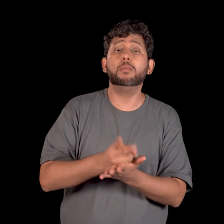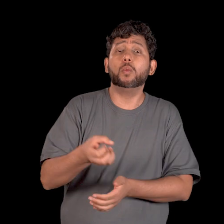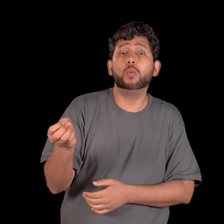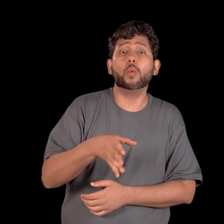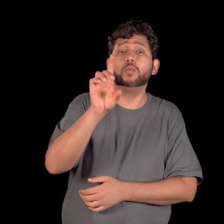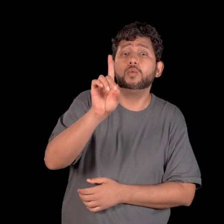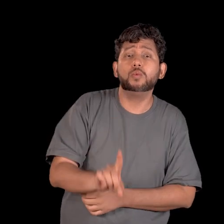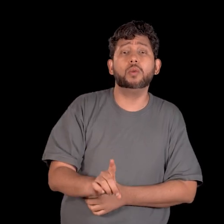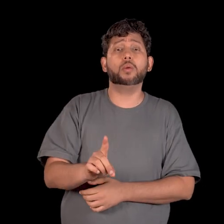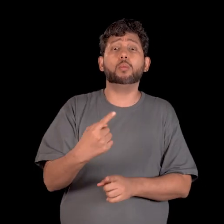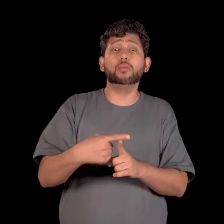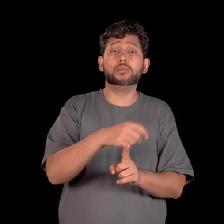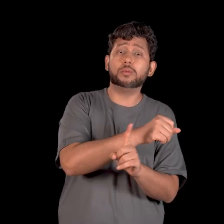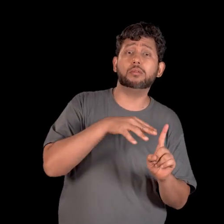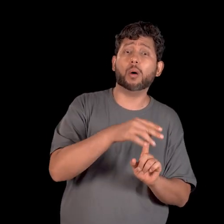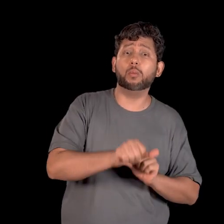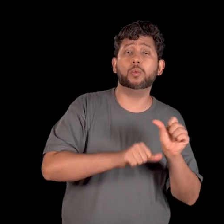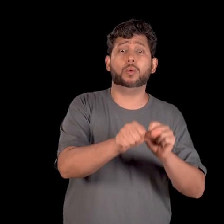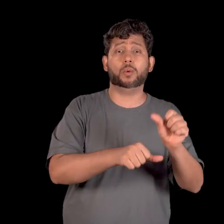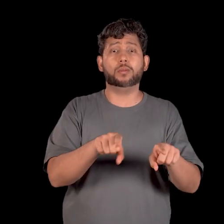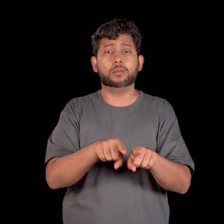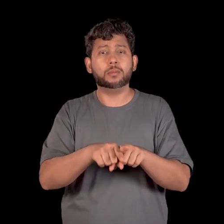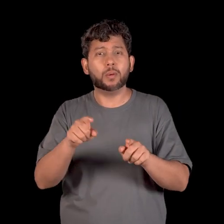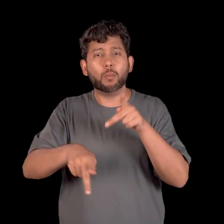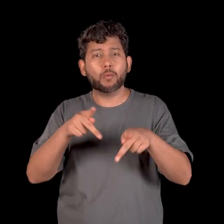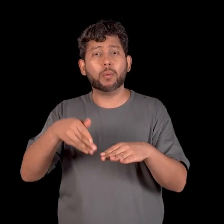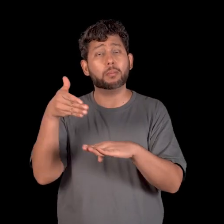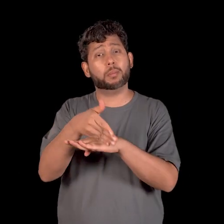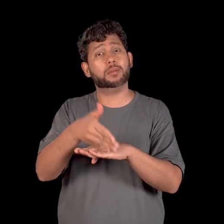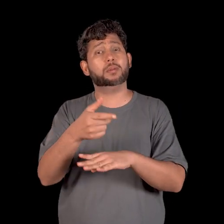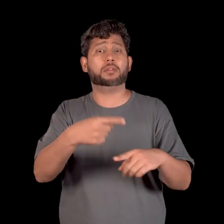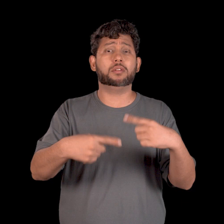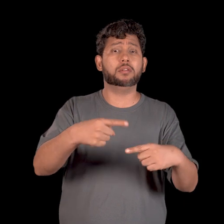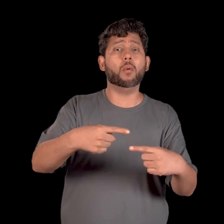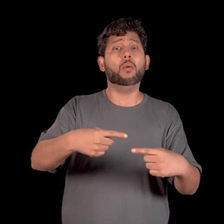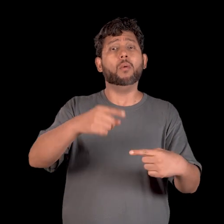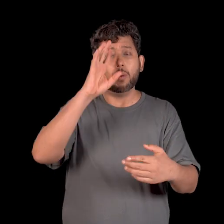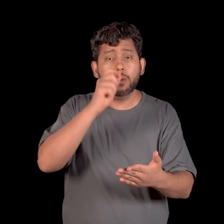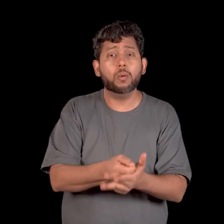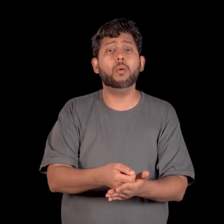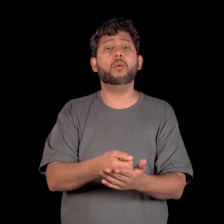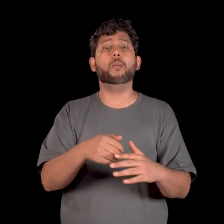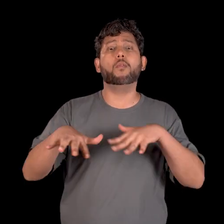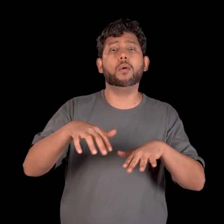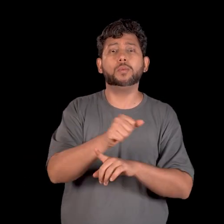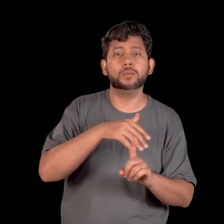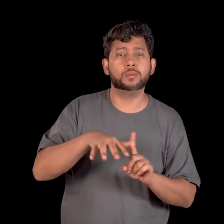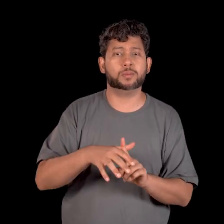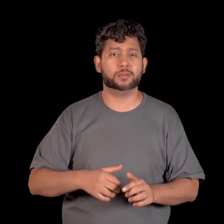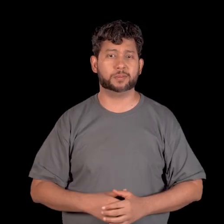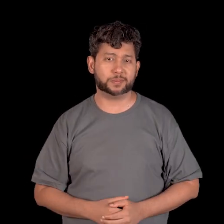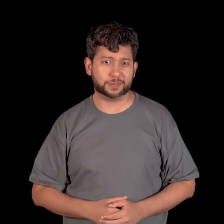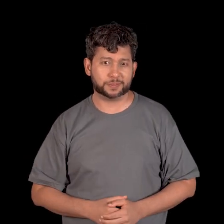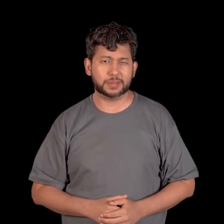novos direitos conforme acontecem mudanças na sociedade, além de ocorrerem a participação popular nas decisões políticas e novos